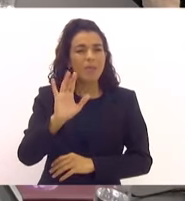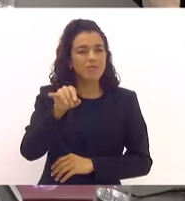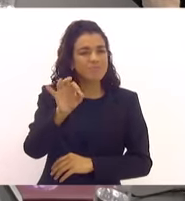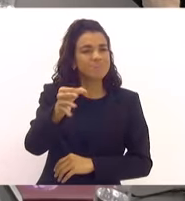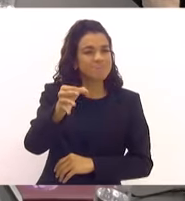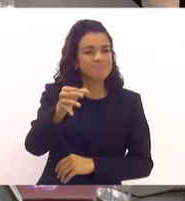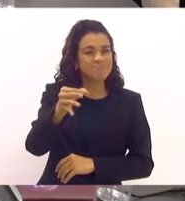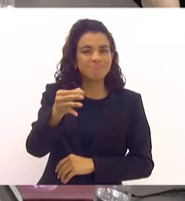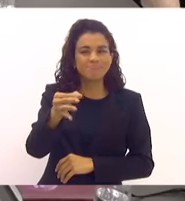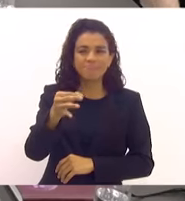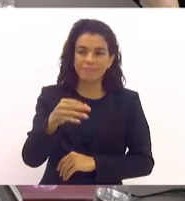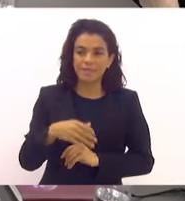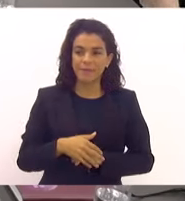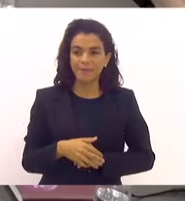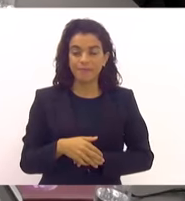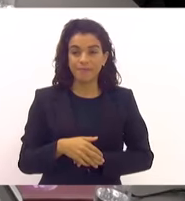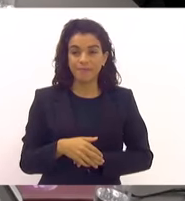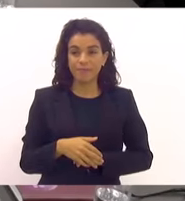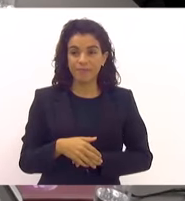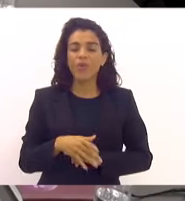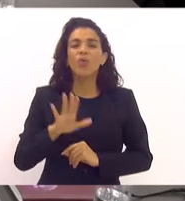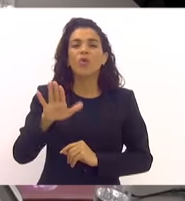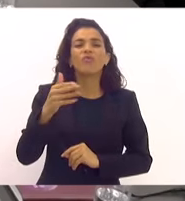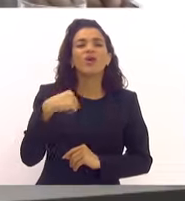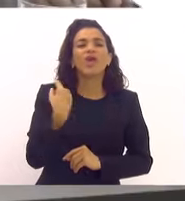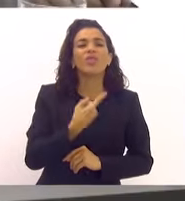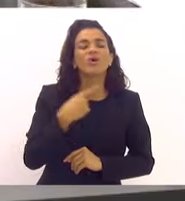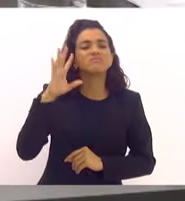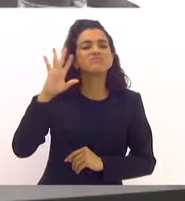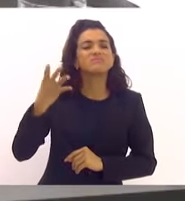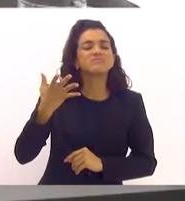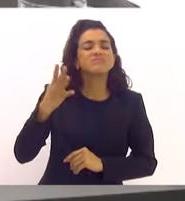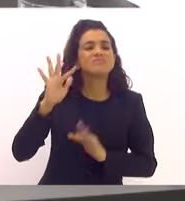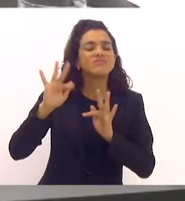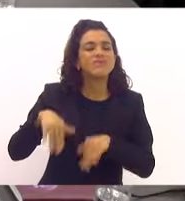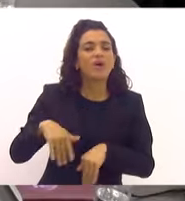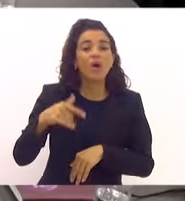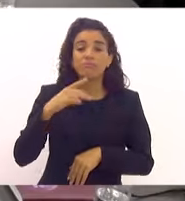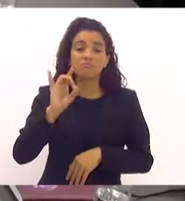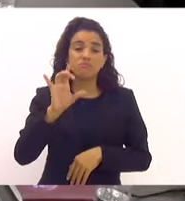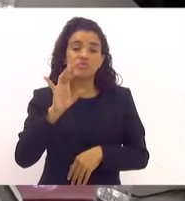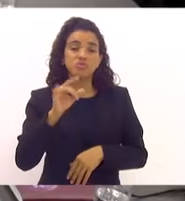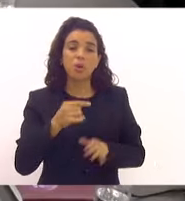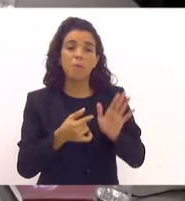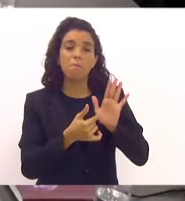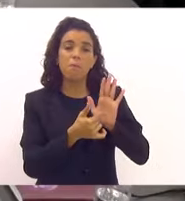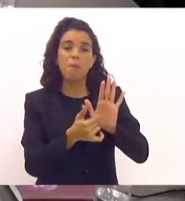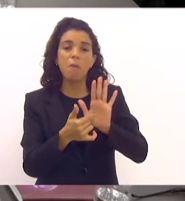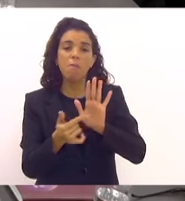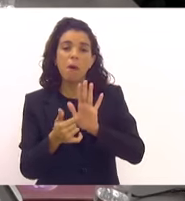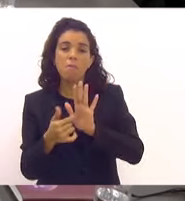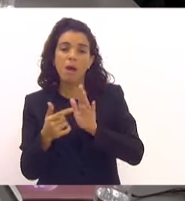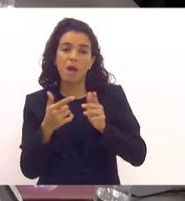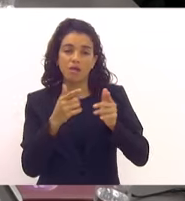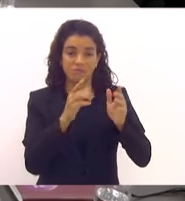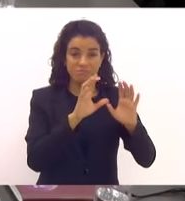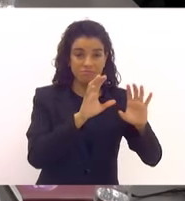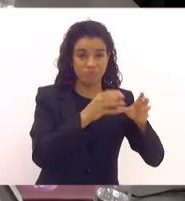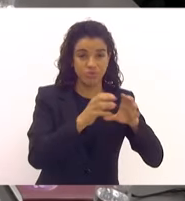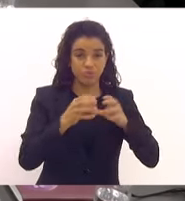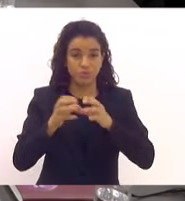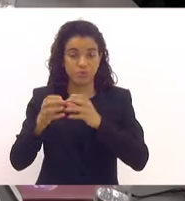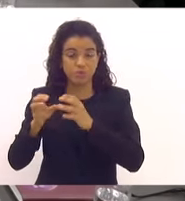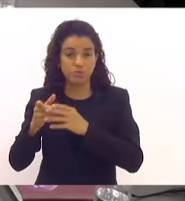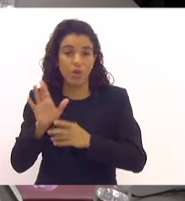conclusão final. Então eu vou me comprometer aqui de trazer como... Qual foi a nossa conclusão final? A gente só apontou essas dicotomias e chegou à conclusão que é importante a